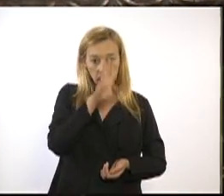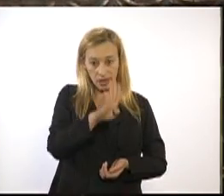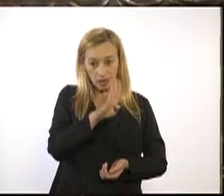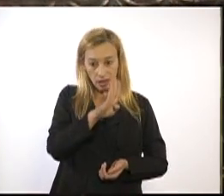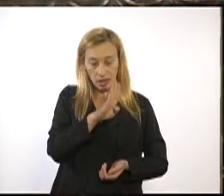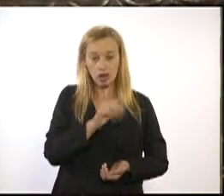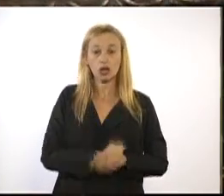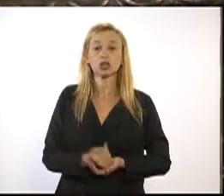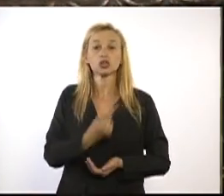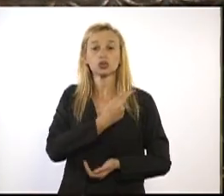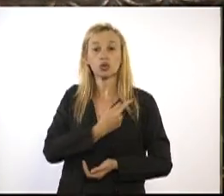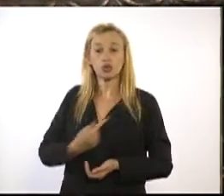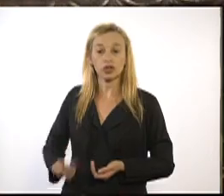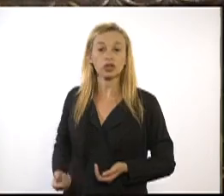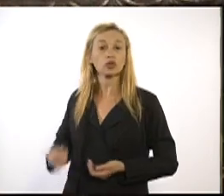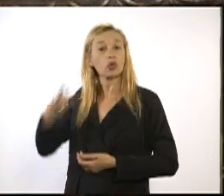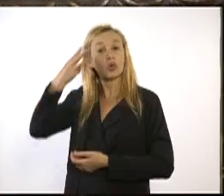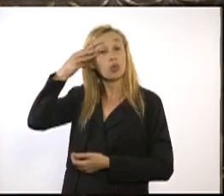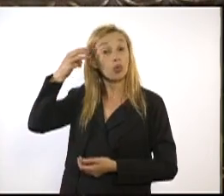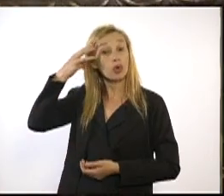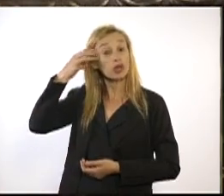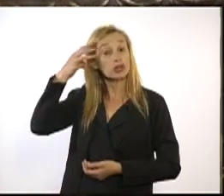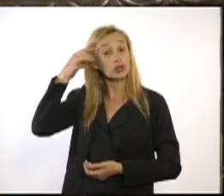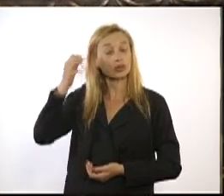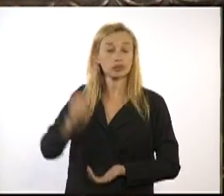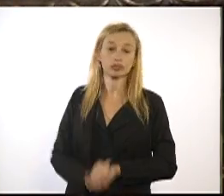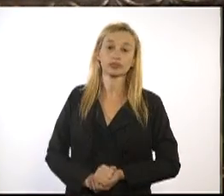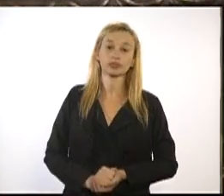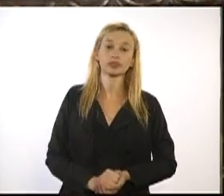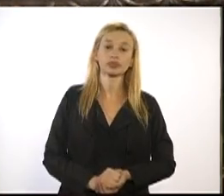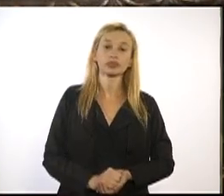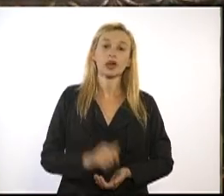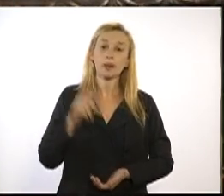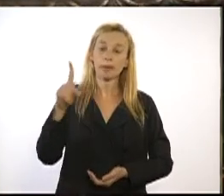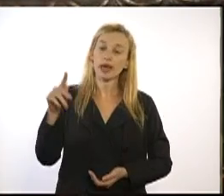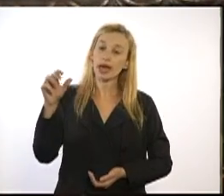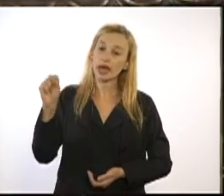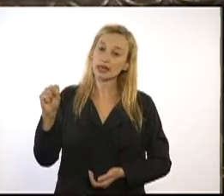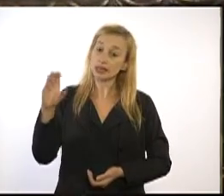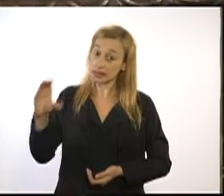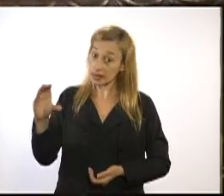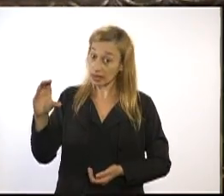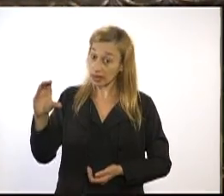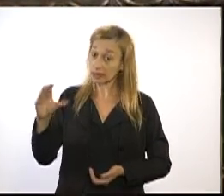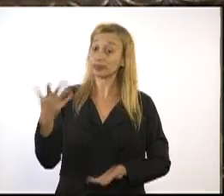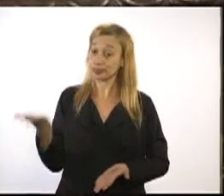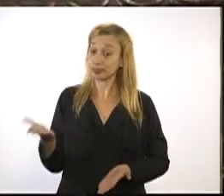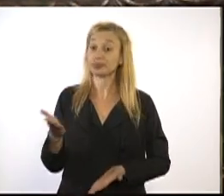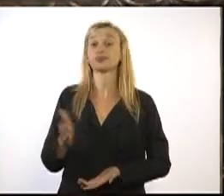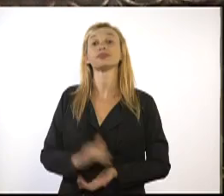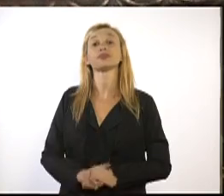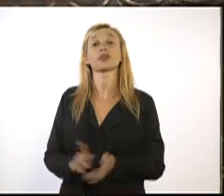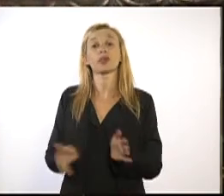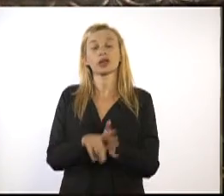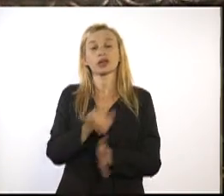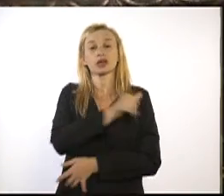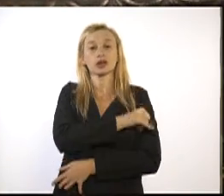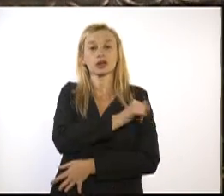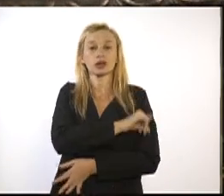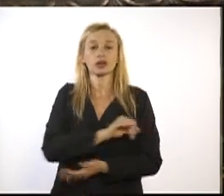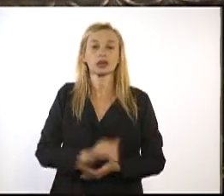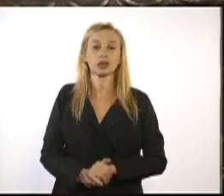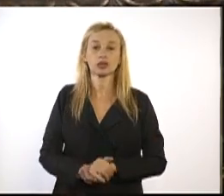do governador Wilson Witzel, do PSC, aqui do Rio de Janeiro, visto que